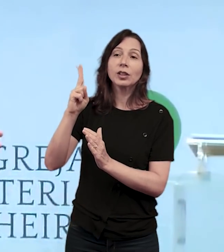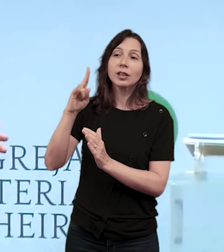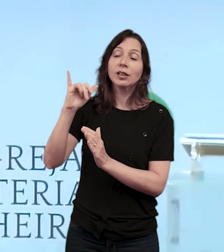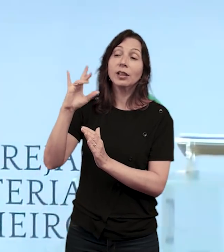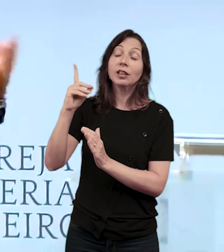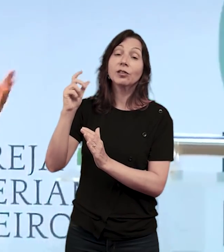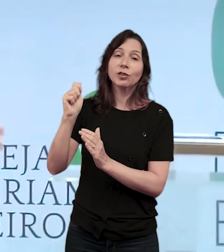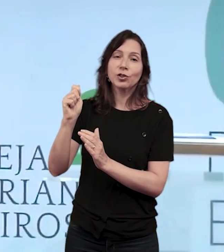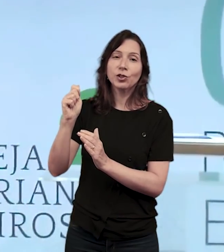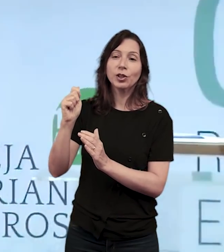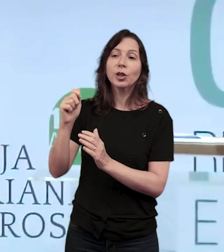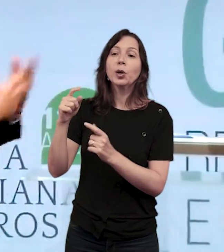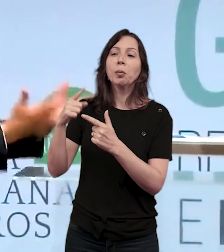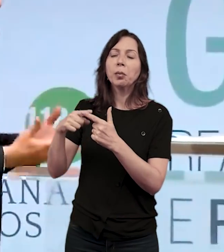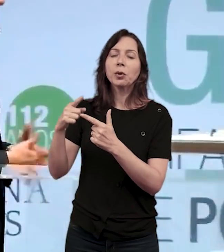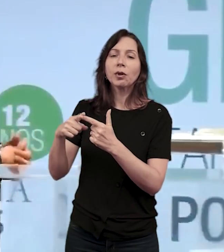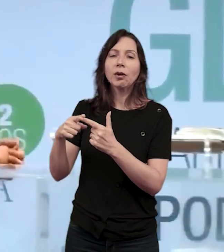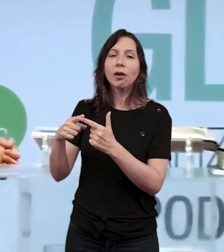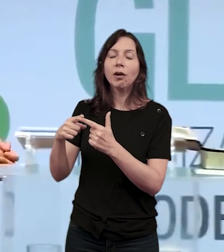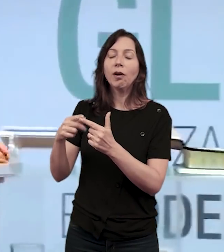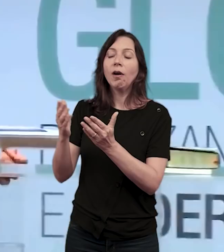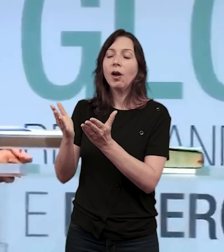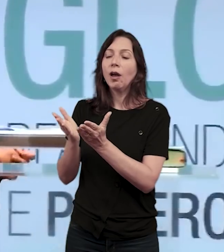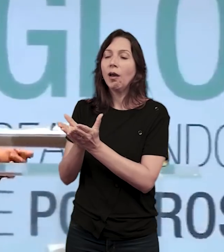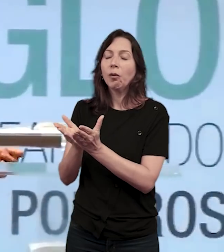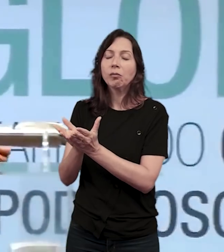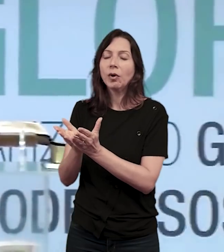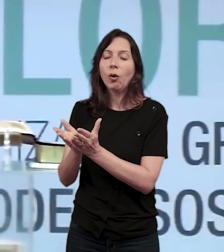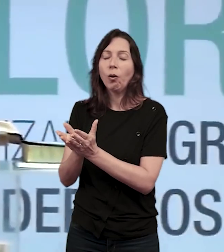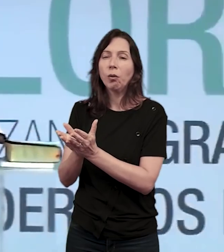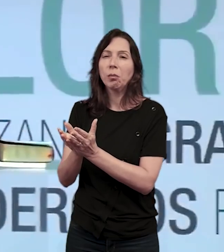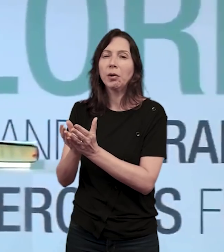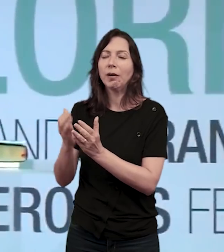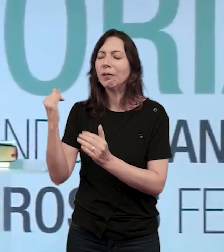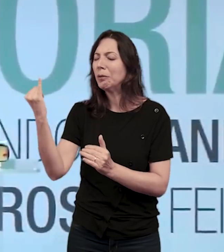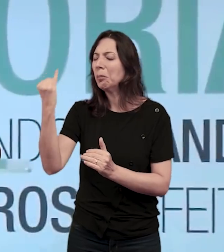tuberculose, tossindo sangue no meio das selvas.